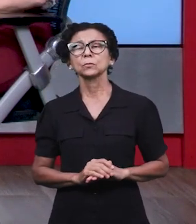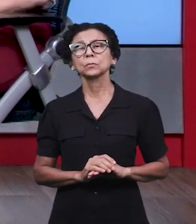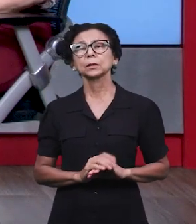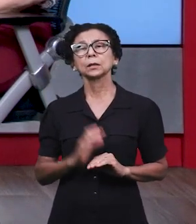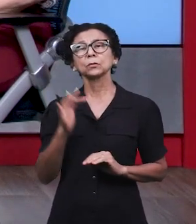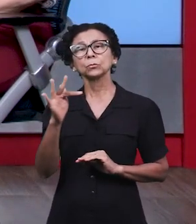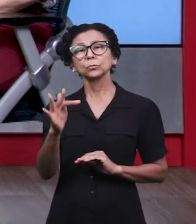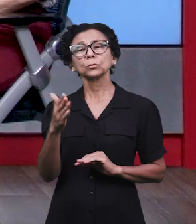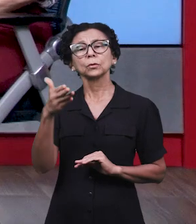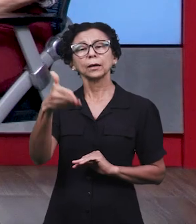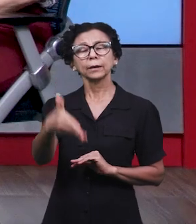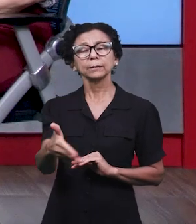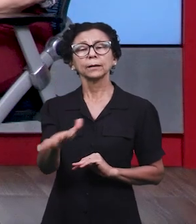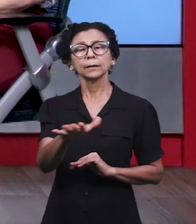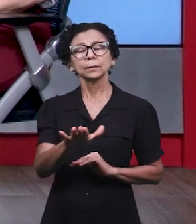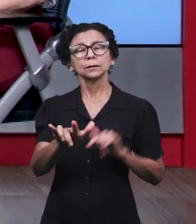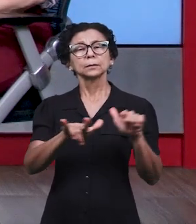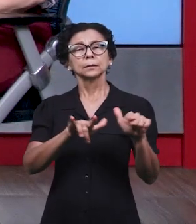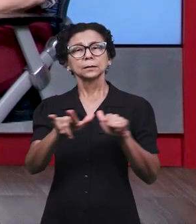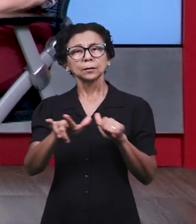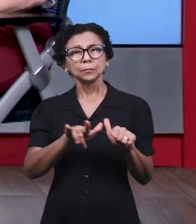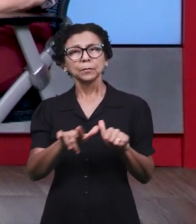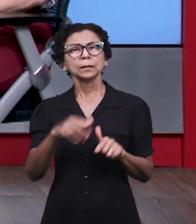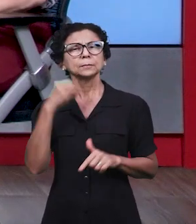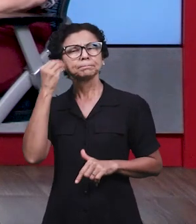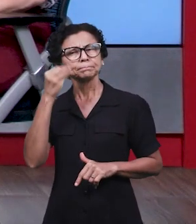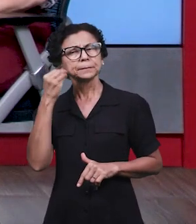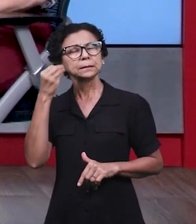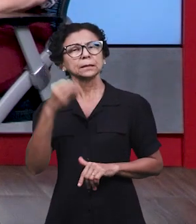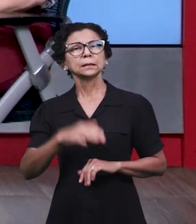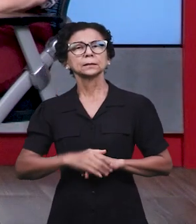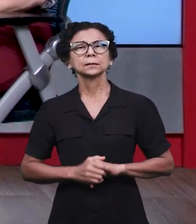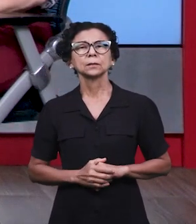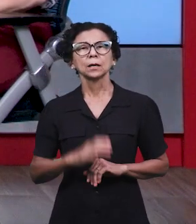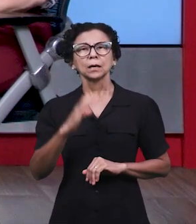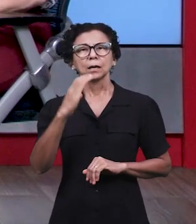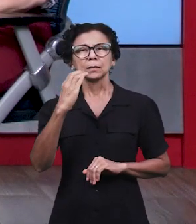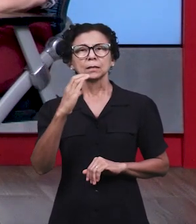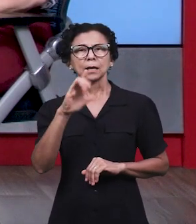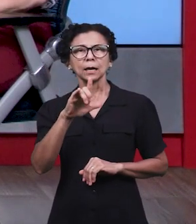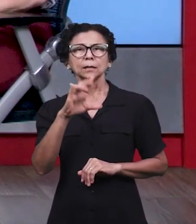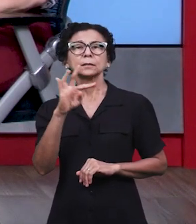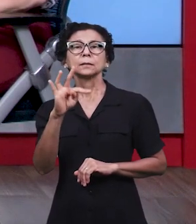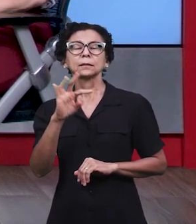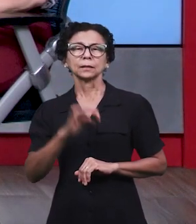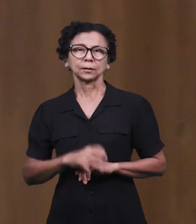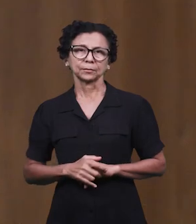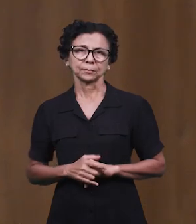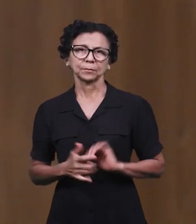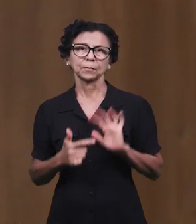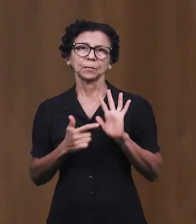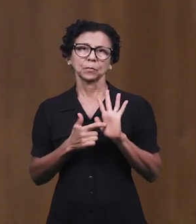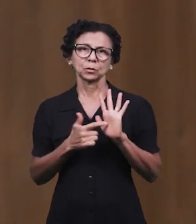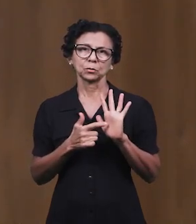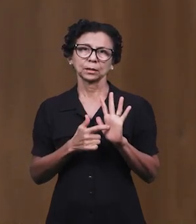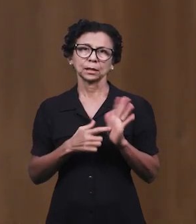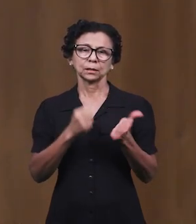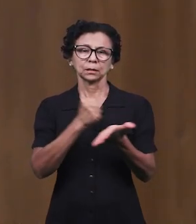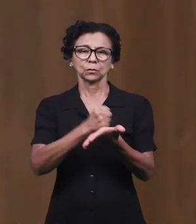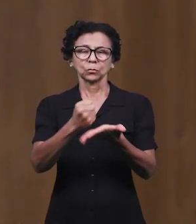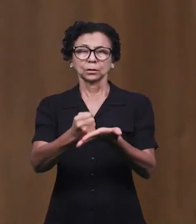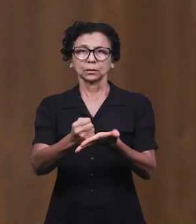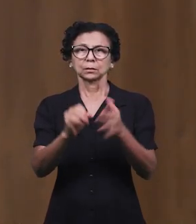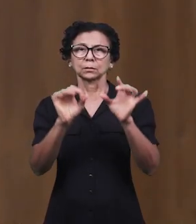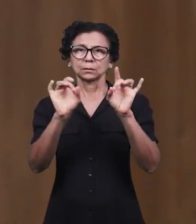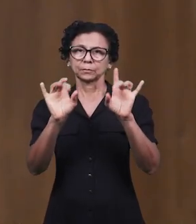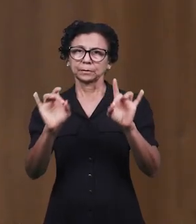estar mais preparado. Então, o que fala a CLT? Que existe esse contrato, que é um contrato especial de